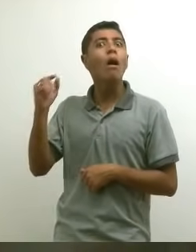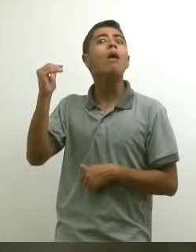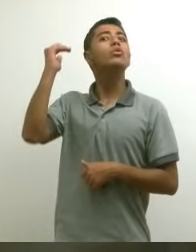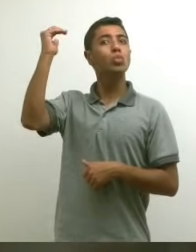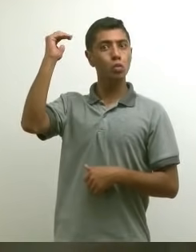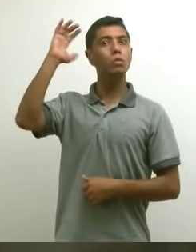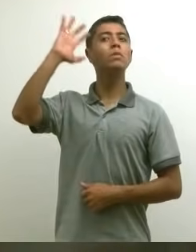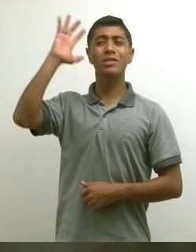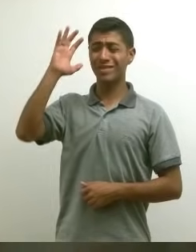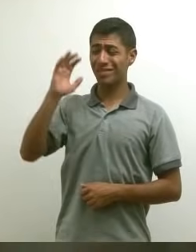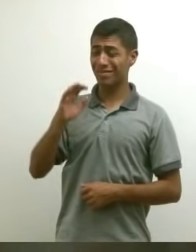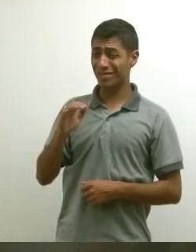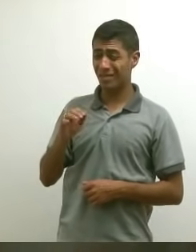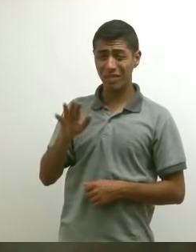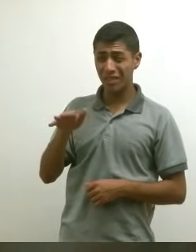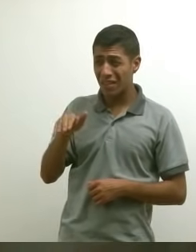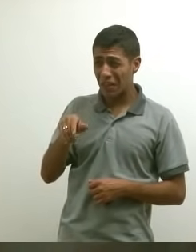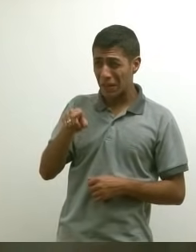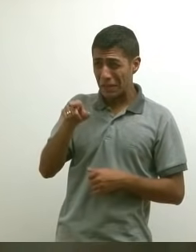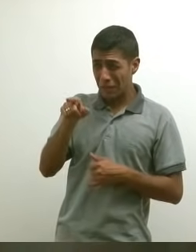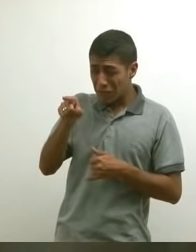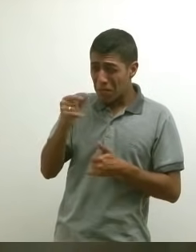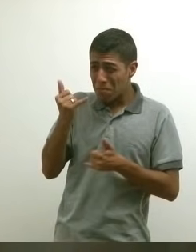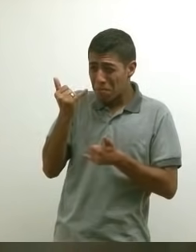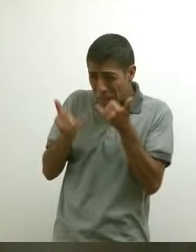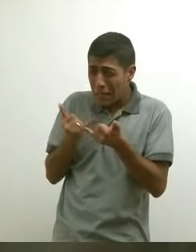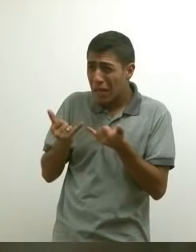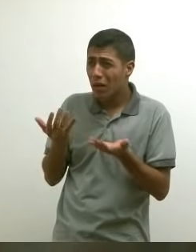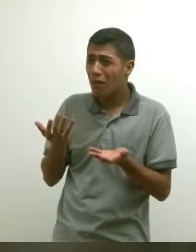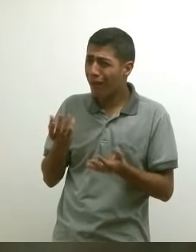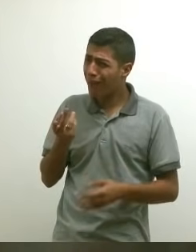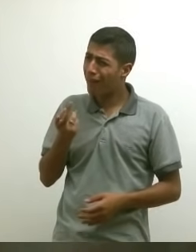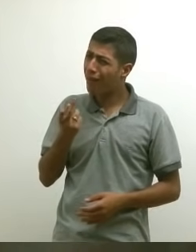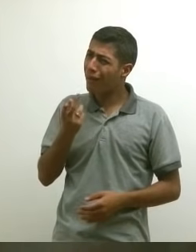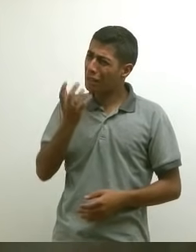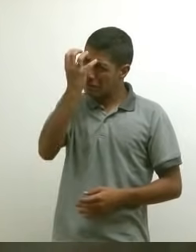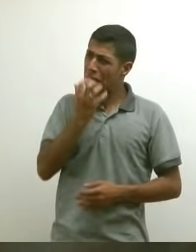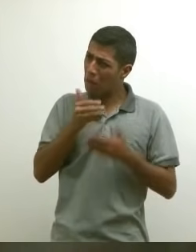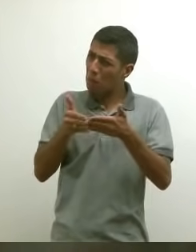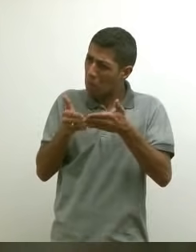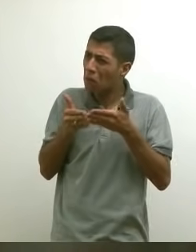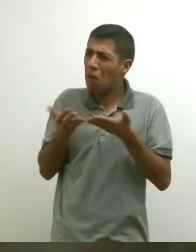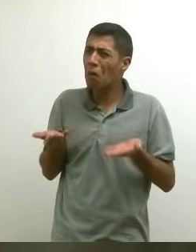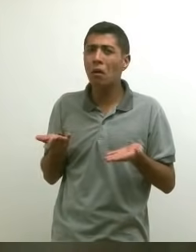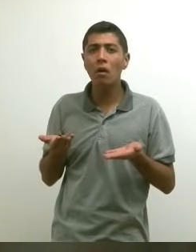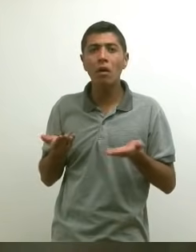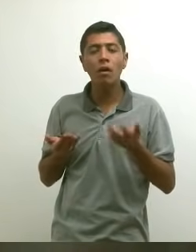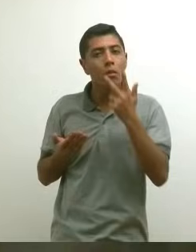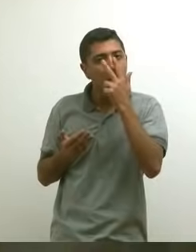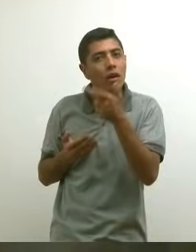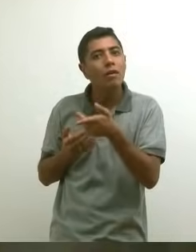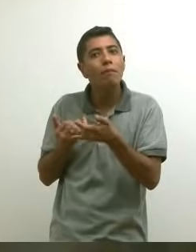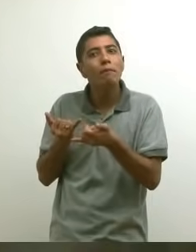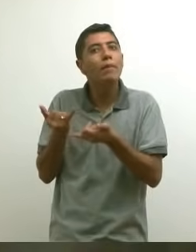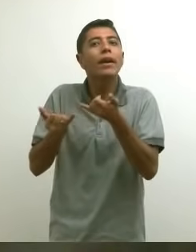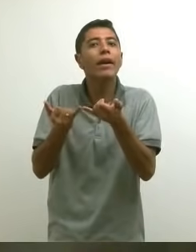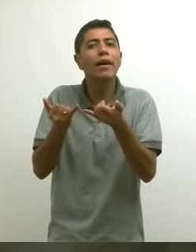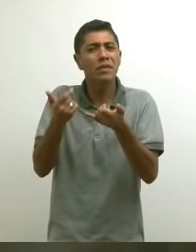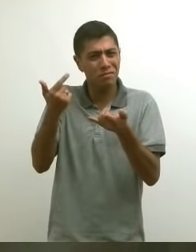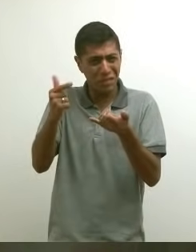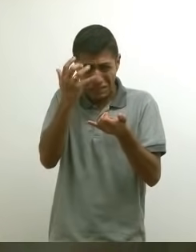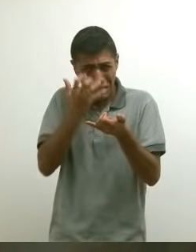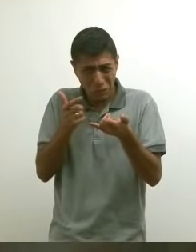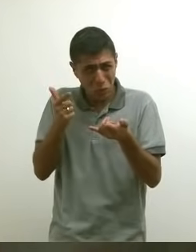brincar significa não sério segundo gheit eu gosto desse